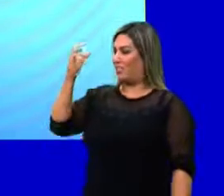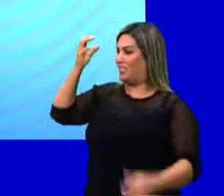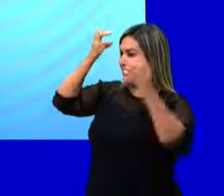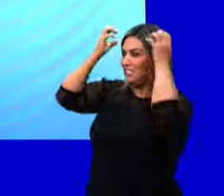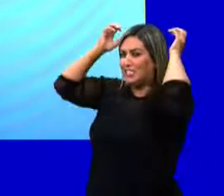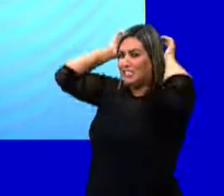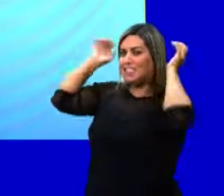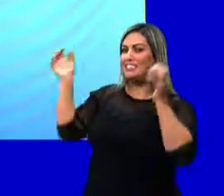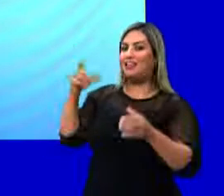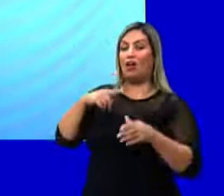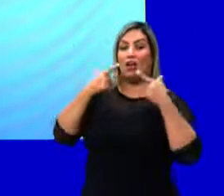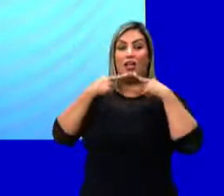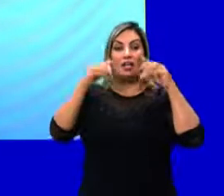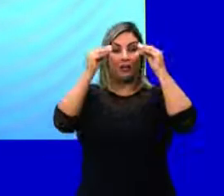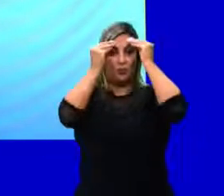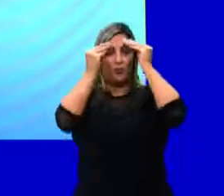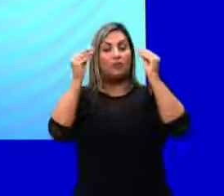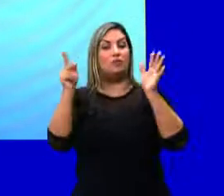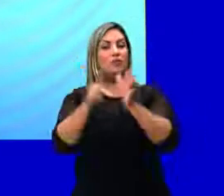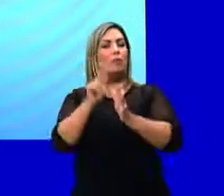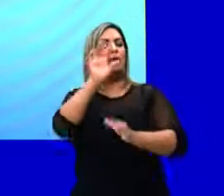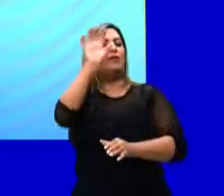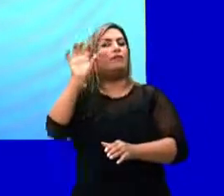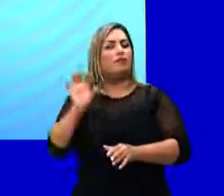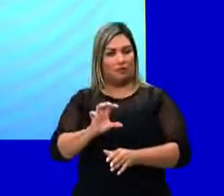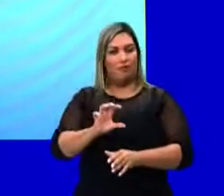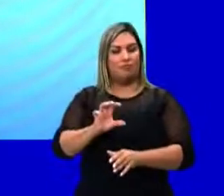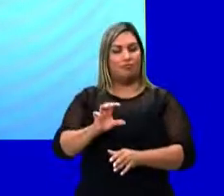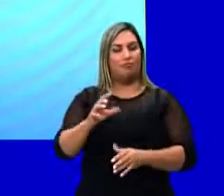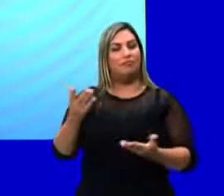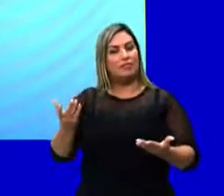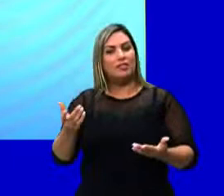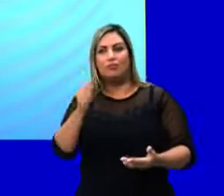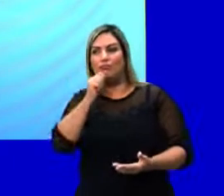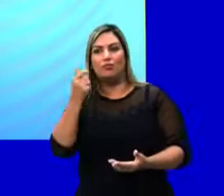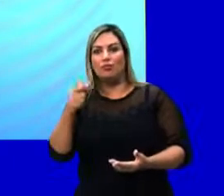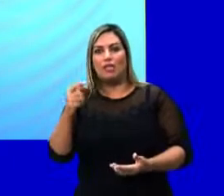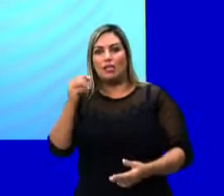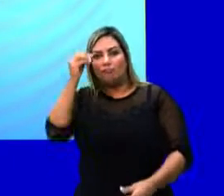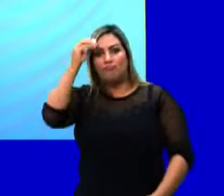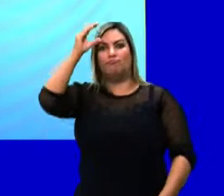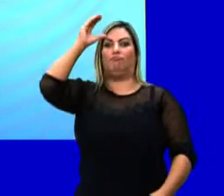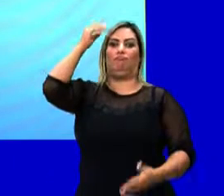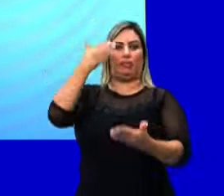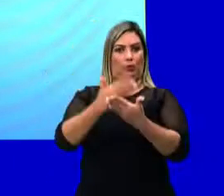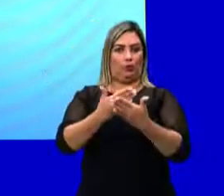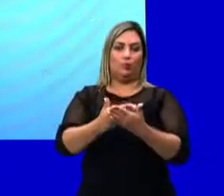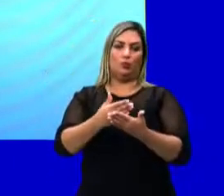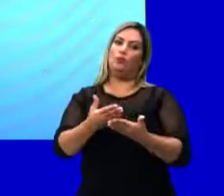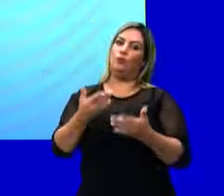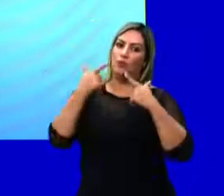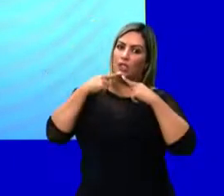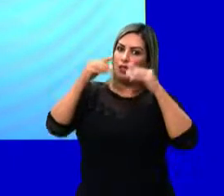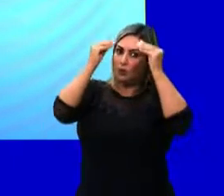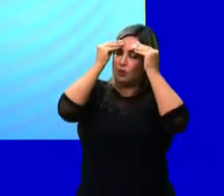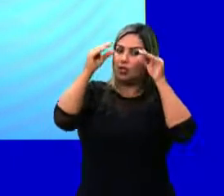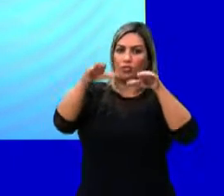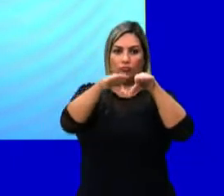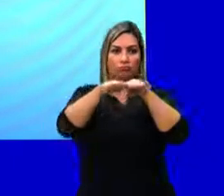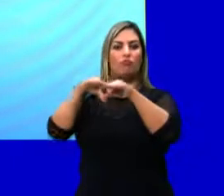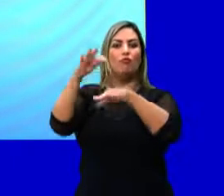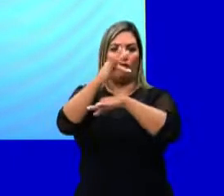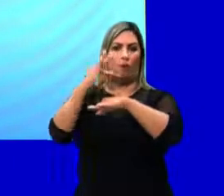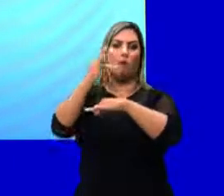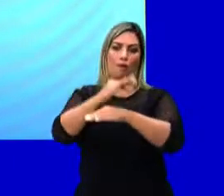caracteriza uma linguagem regional, né, uma linguagem daquele que ainda não tem muito conhecimento, né, da linguagem